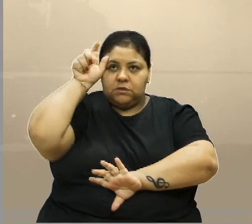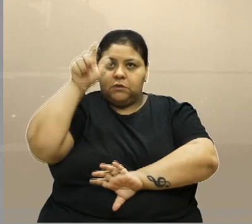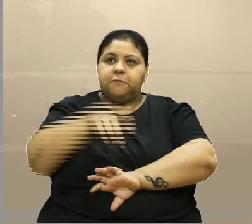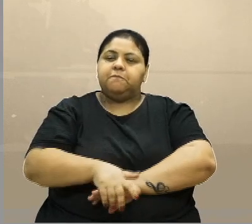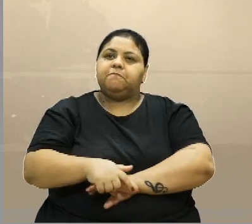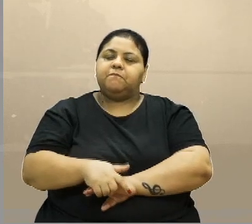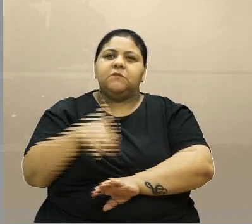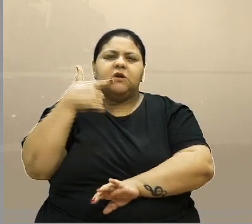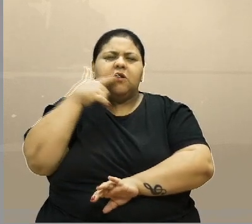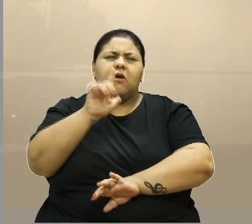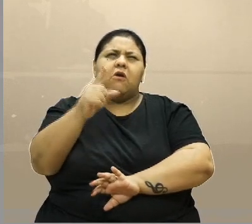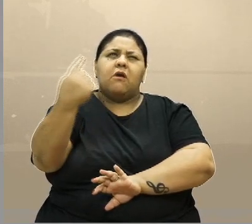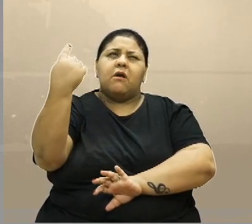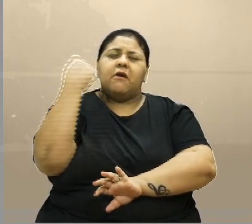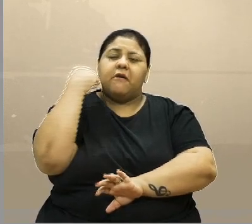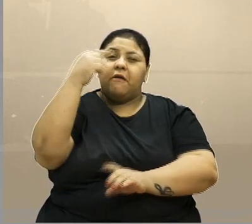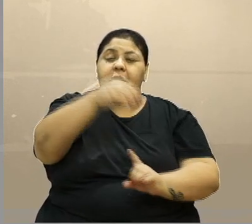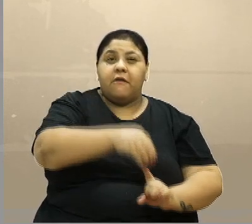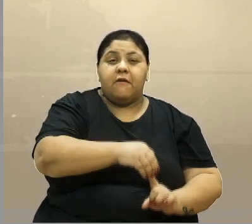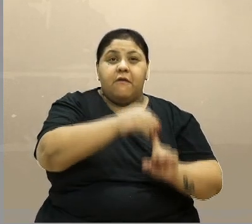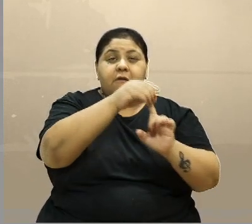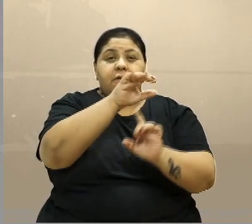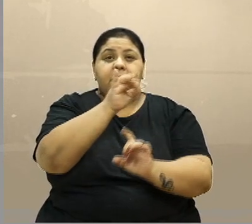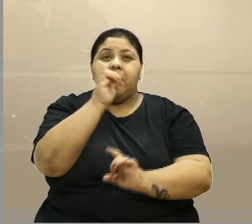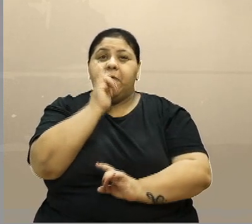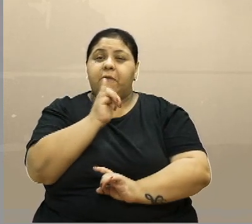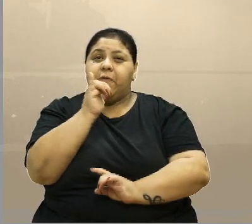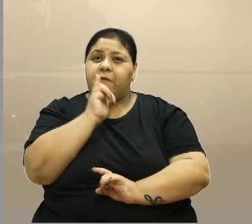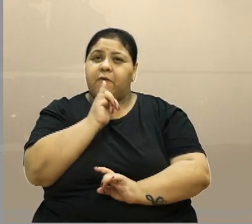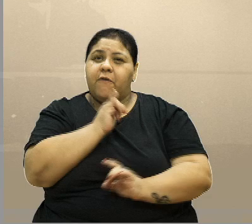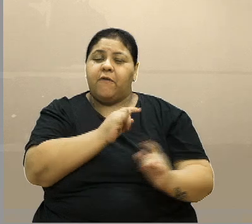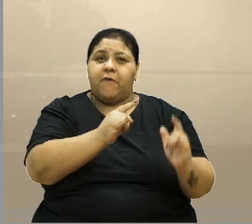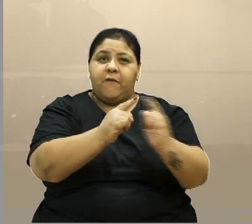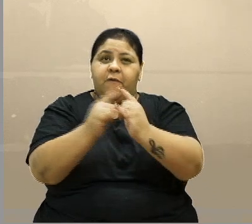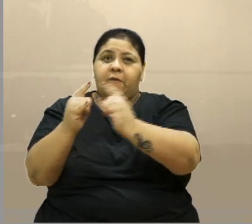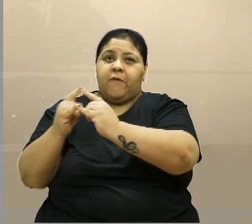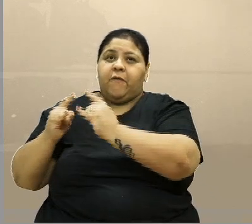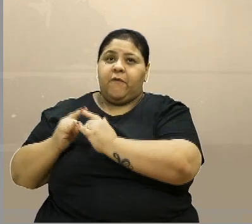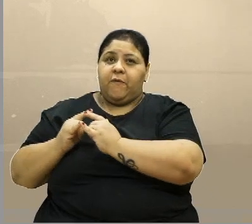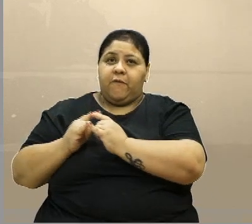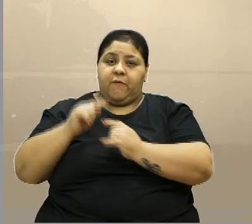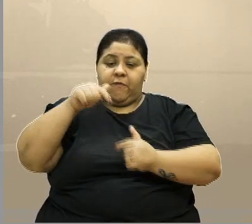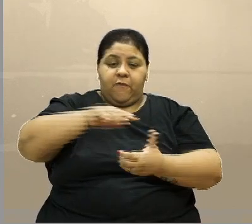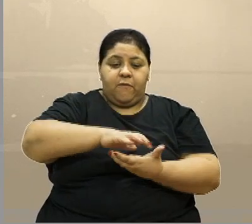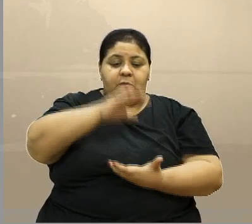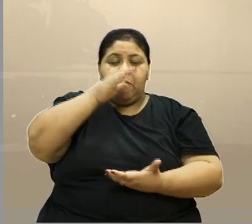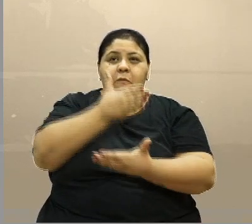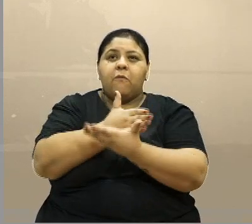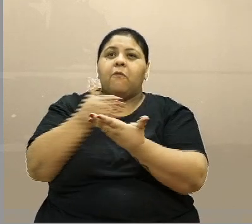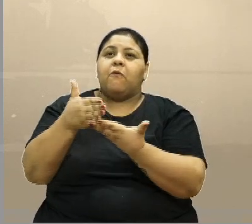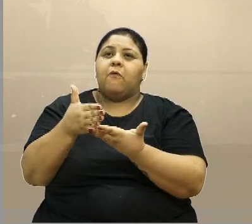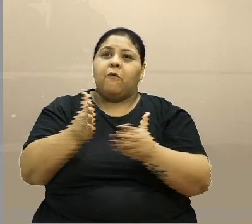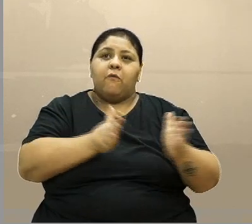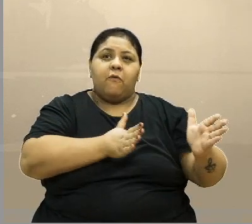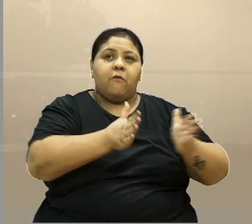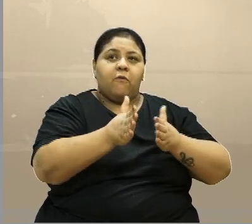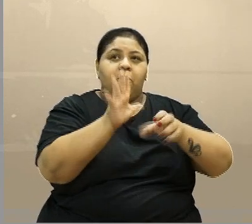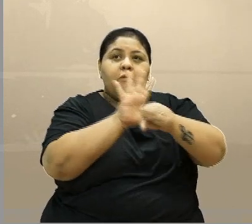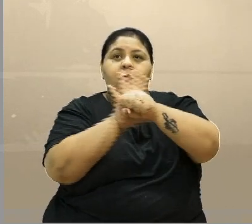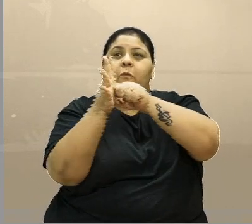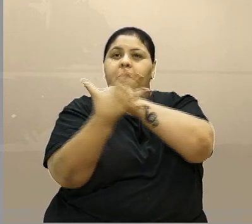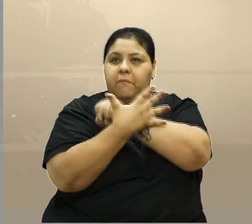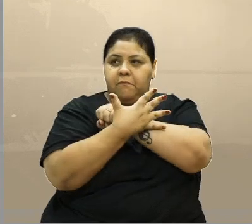Conseguimos, naquela época, a prioridade nos testes nas instituições de longa permanência de idosos, quando começou o período do